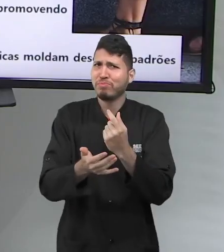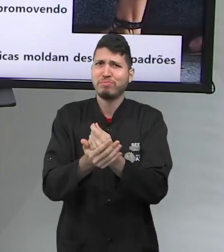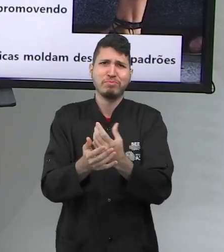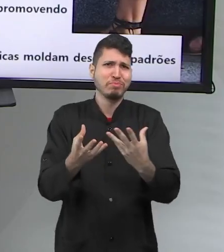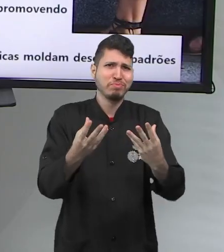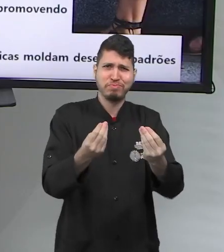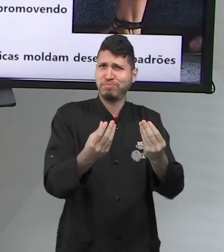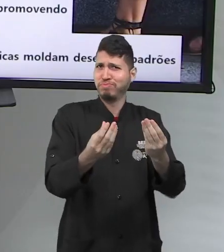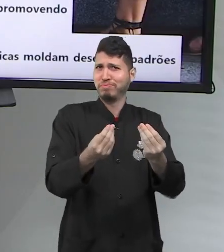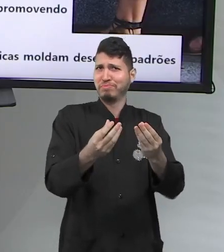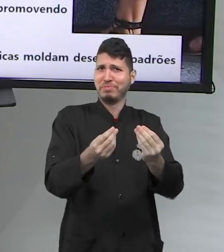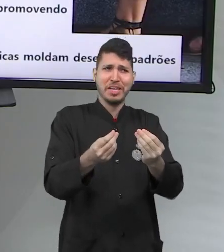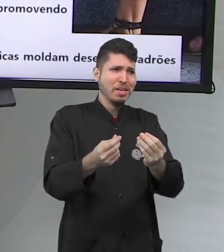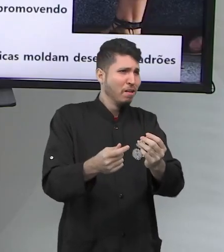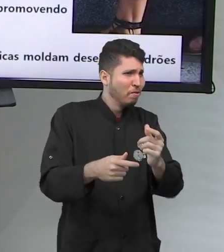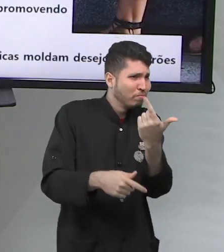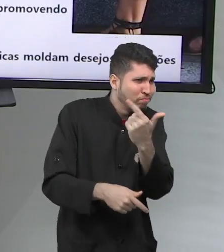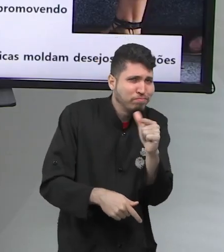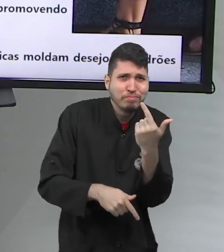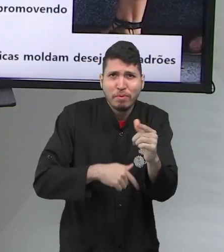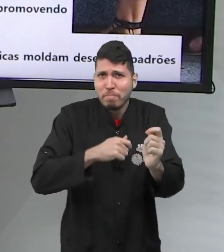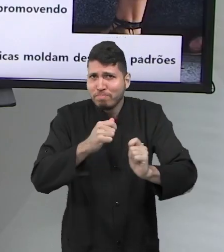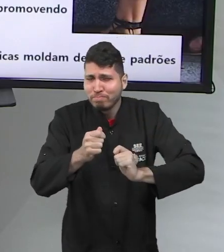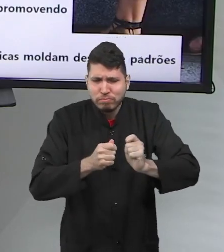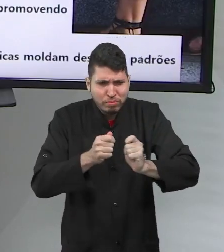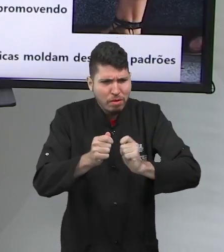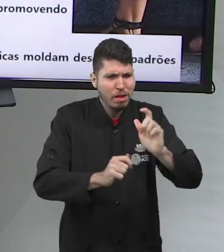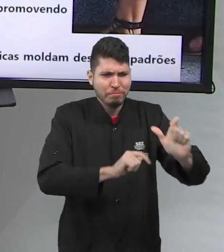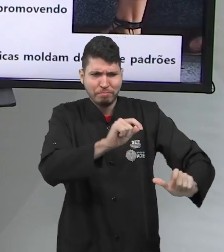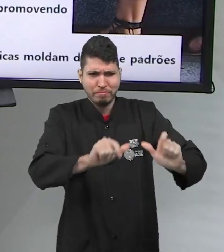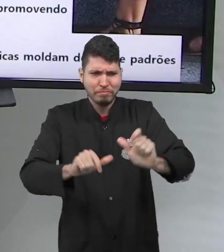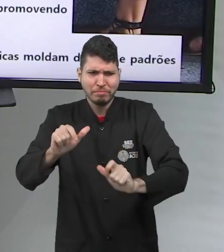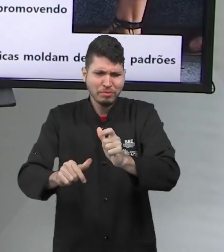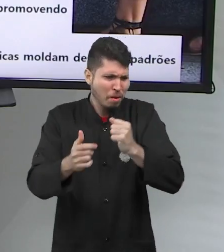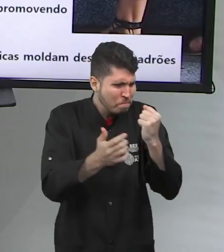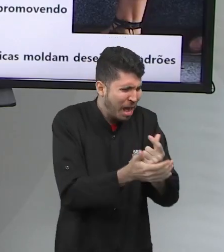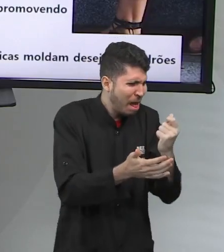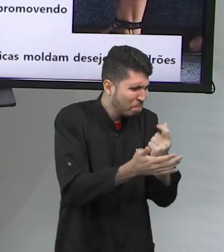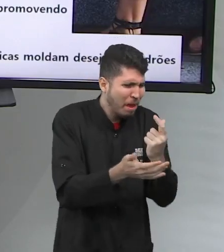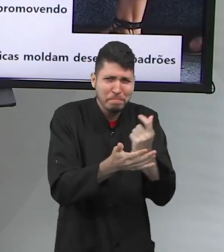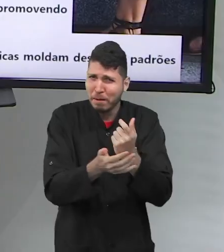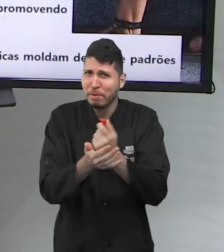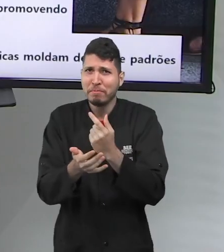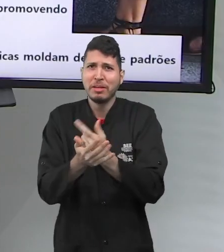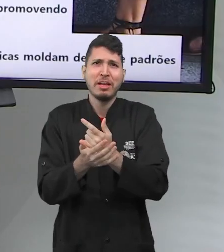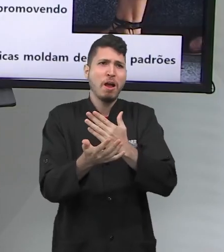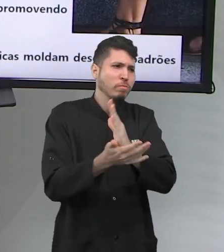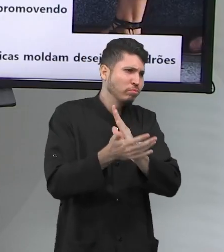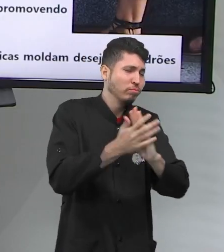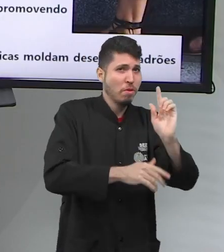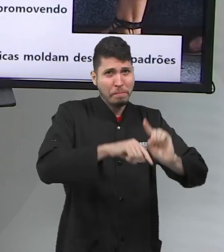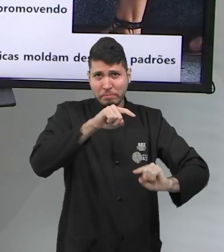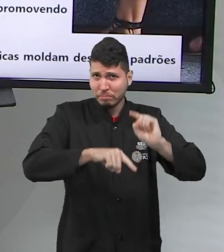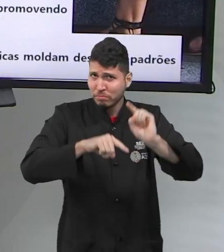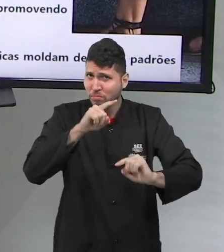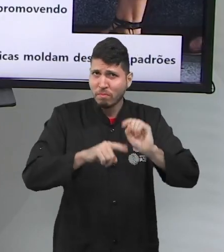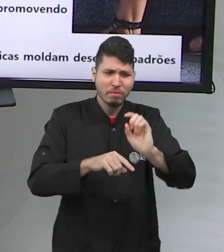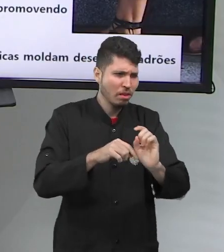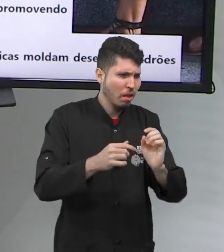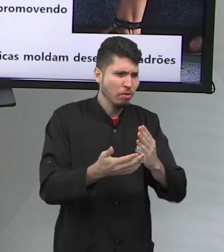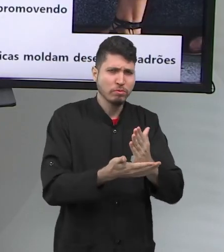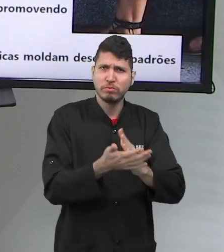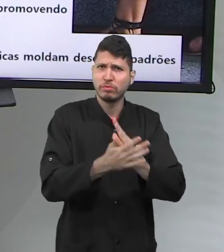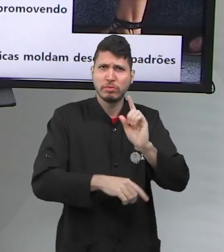excesso desenfreado, em que as pessoas elas acabam consumindo determinados objetos,